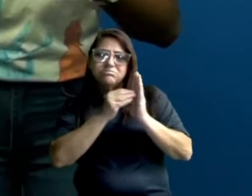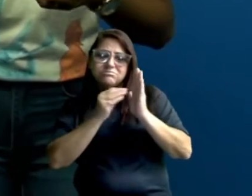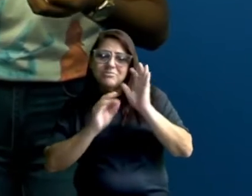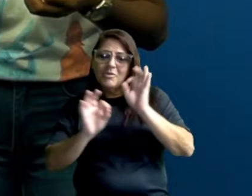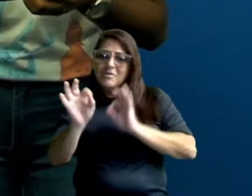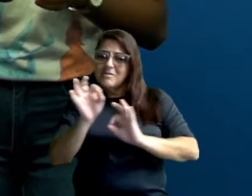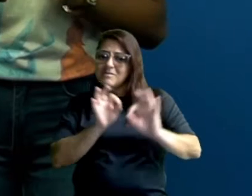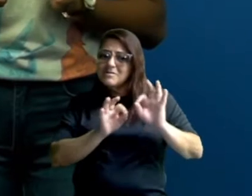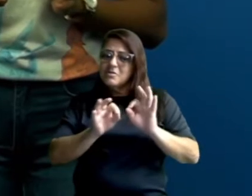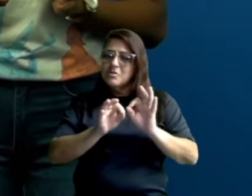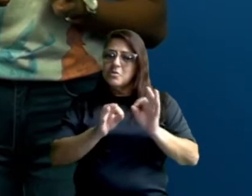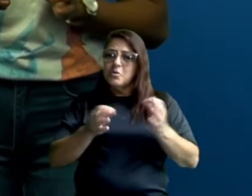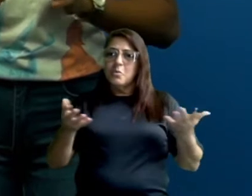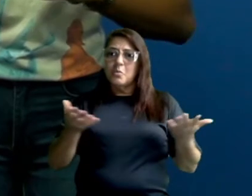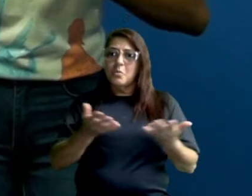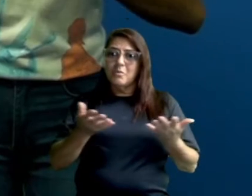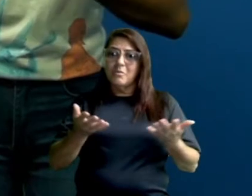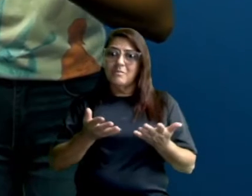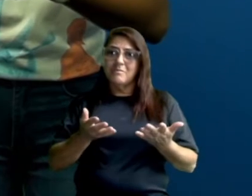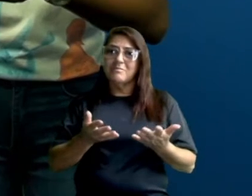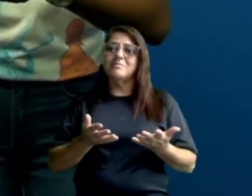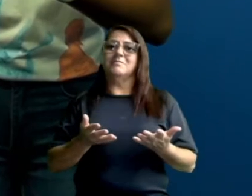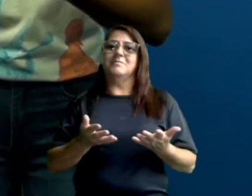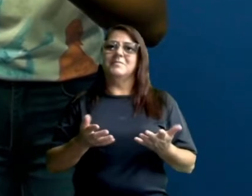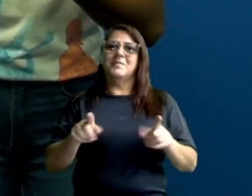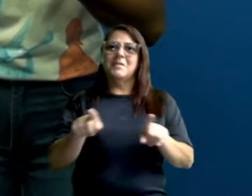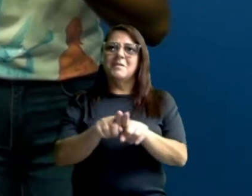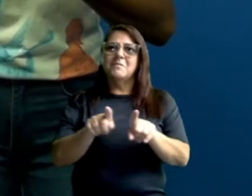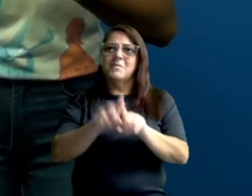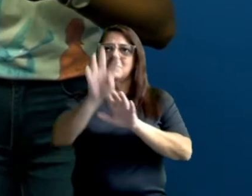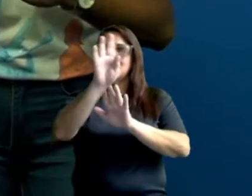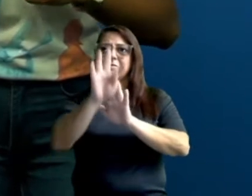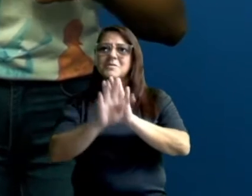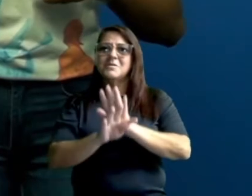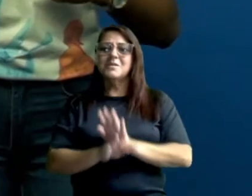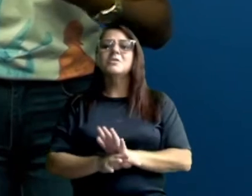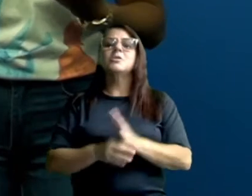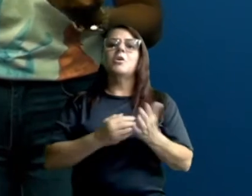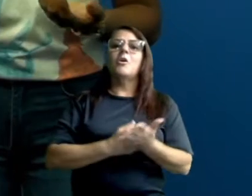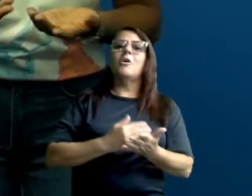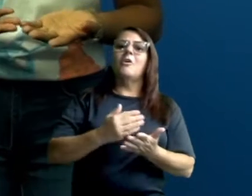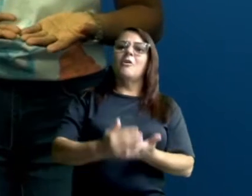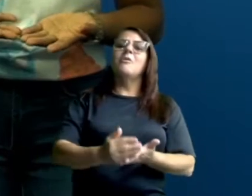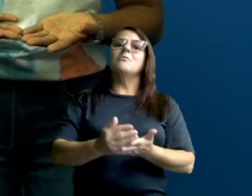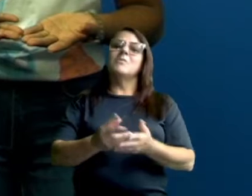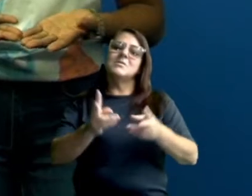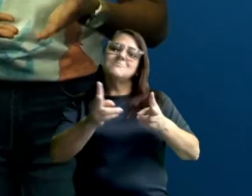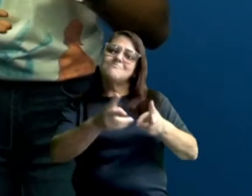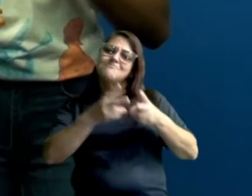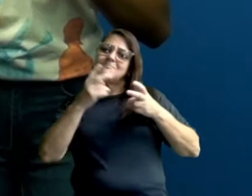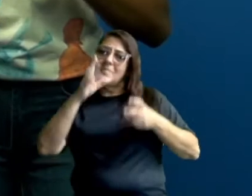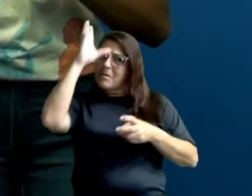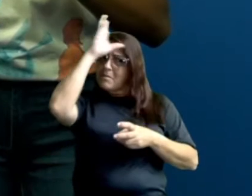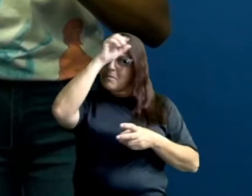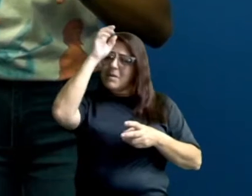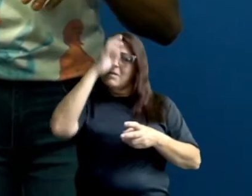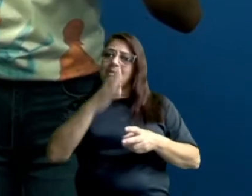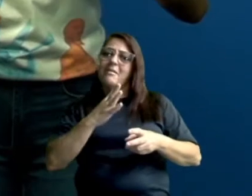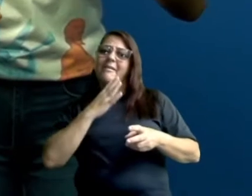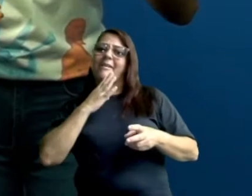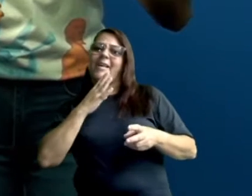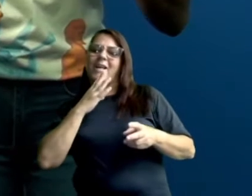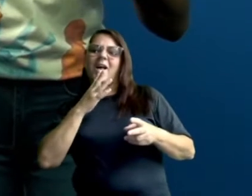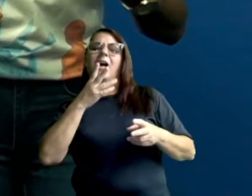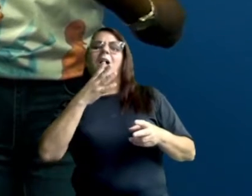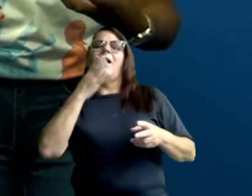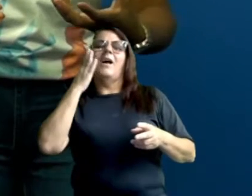fica no presente e também dentro de textos você, a partir daí, já começa a identificá-lo. Quando você vê um texto